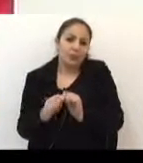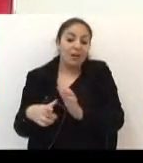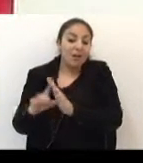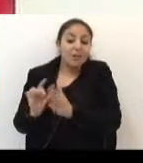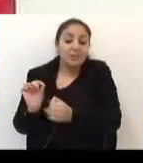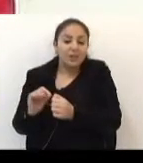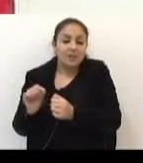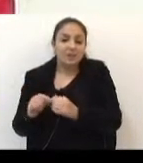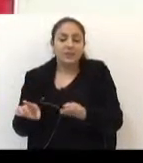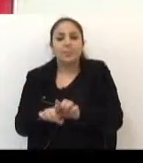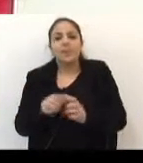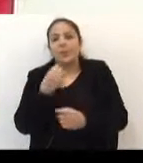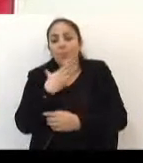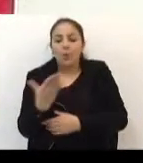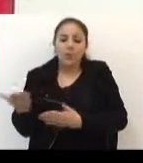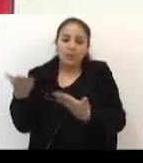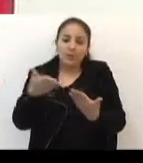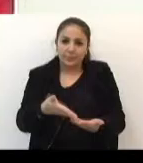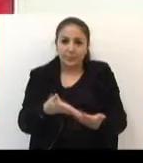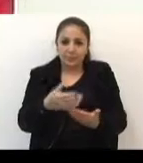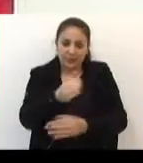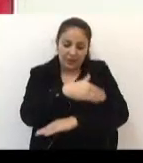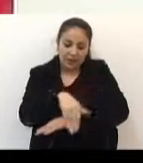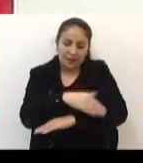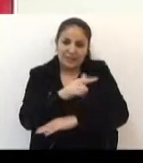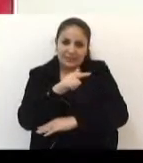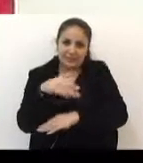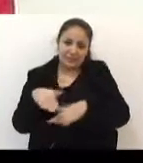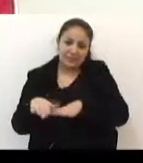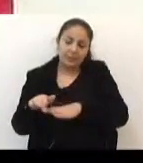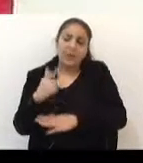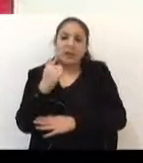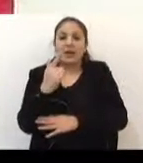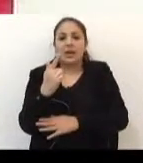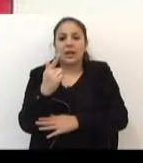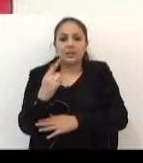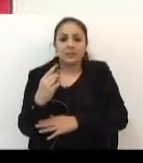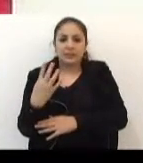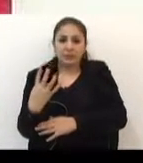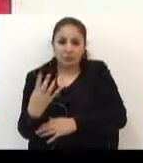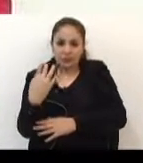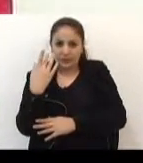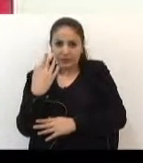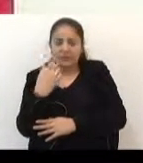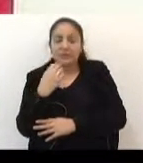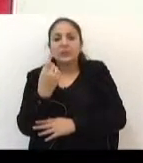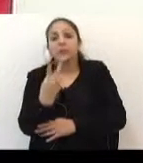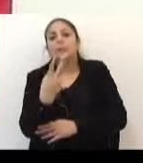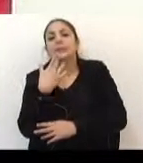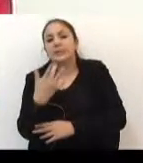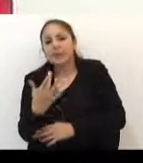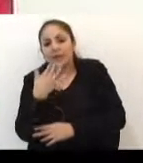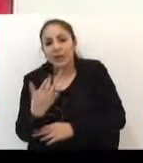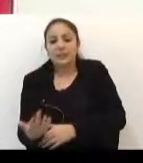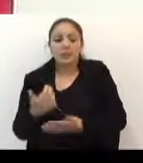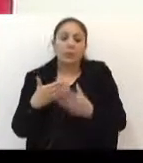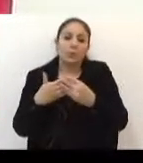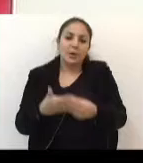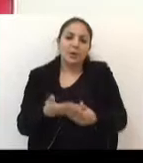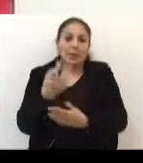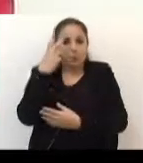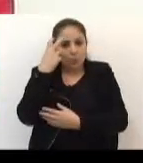ir até a Avenida 7 de Setembro, neste domingo, a partir das 14 horas, para acompanhar um pouco mais da nossa cultura, da nossa